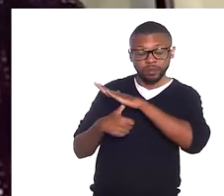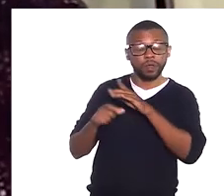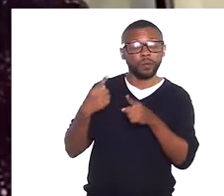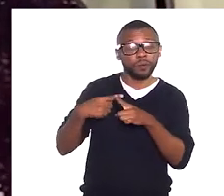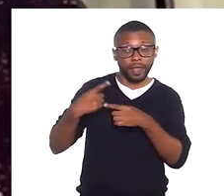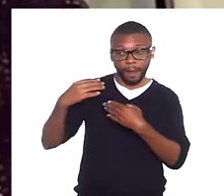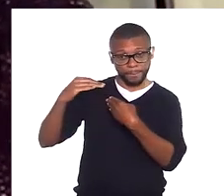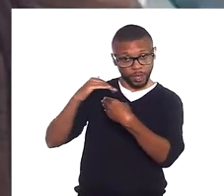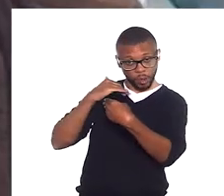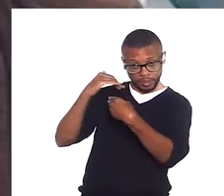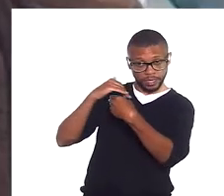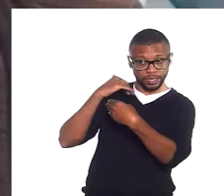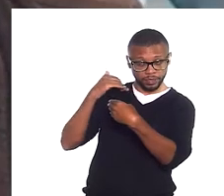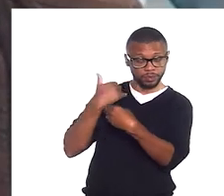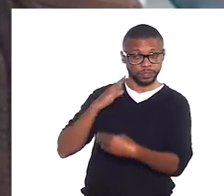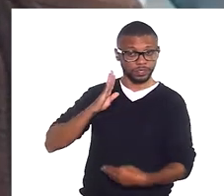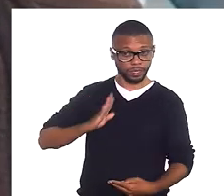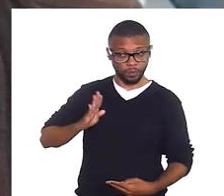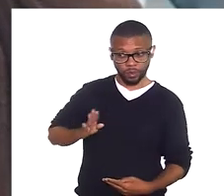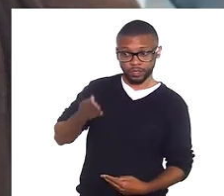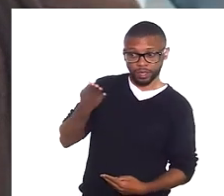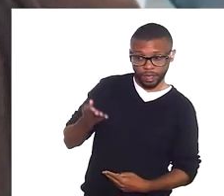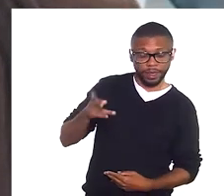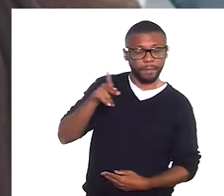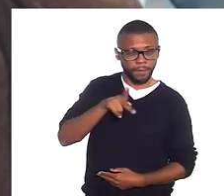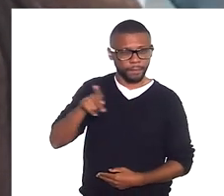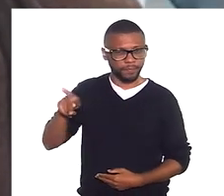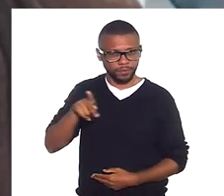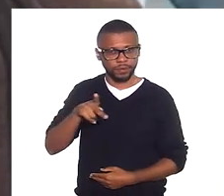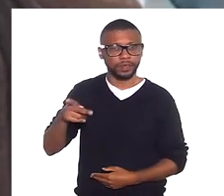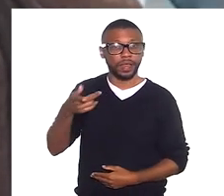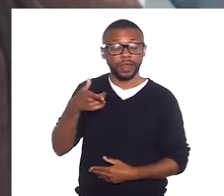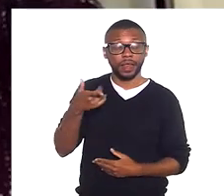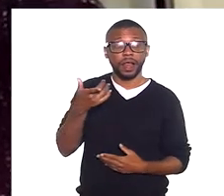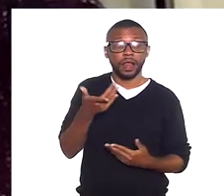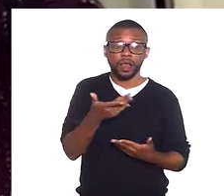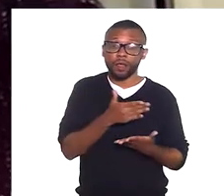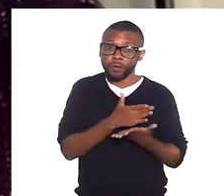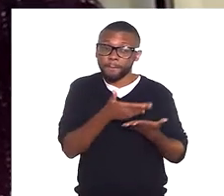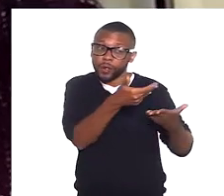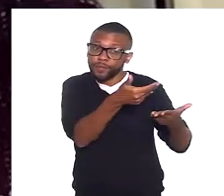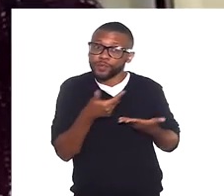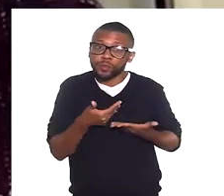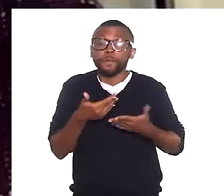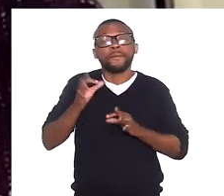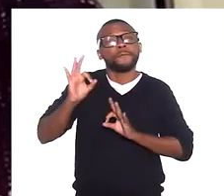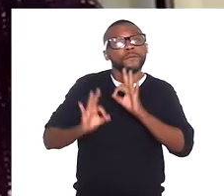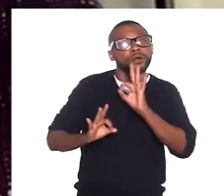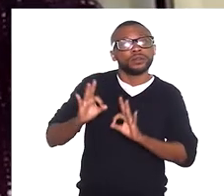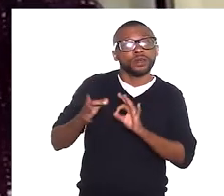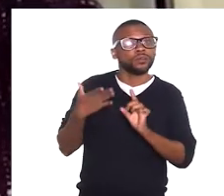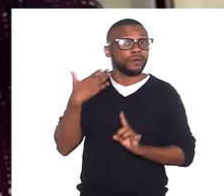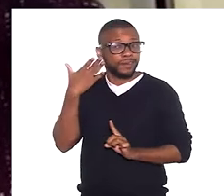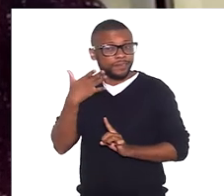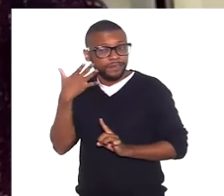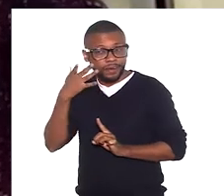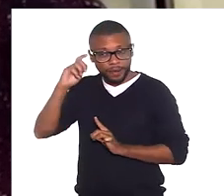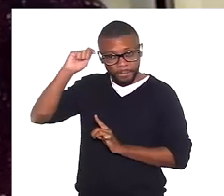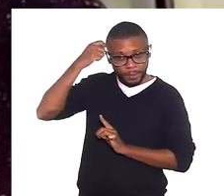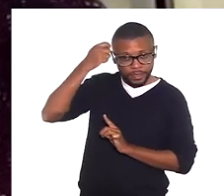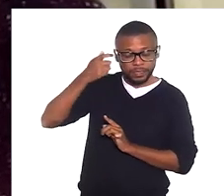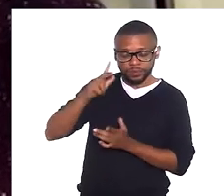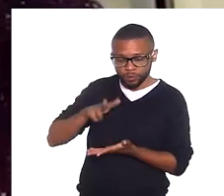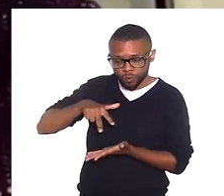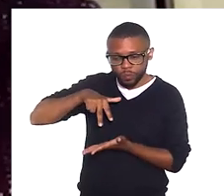minha orientadora nessa bolsa era a Edna Roland, e aí ela acabou me puxando para a Fala Preta, e quando eu vi, eu estava trabalhando